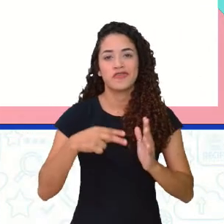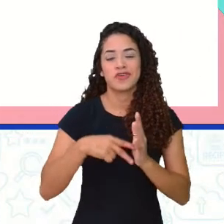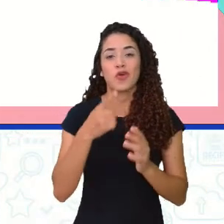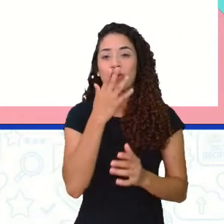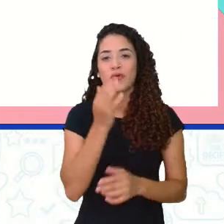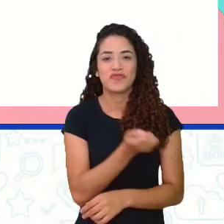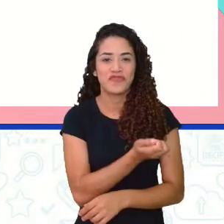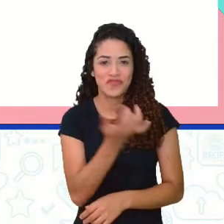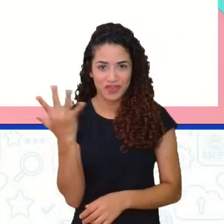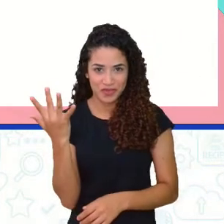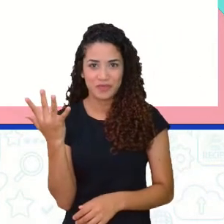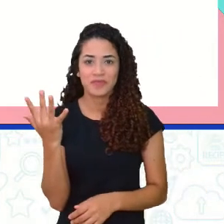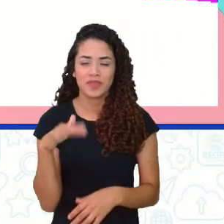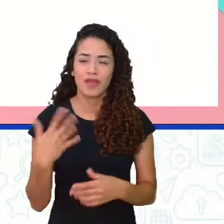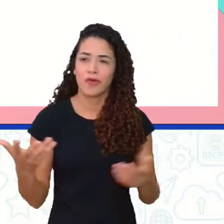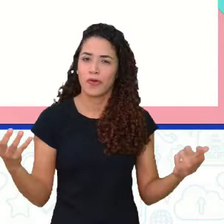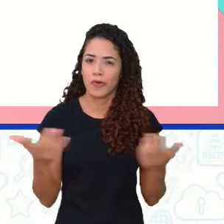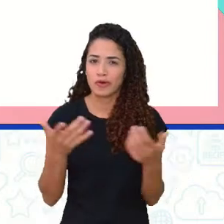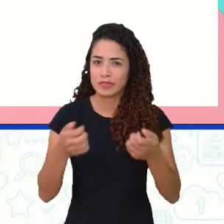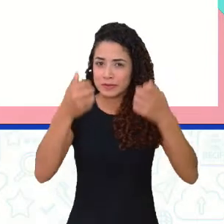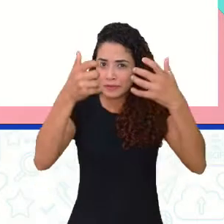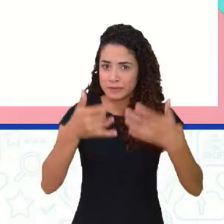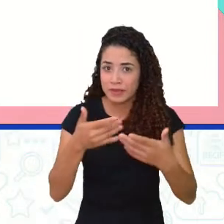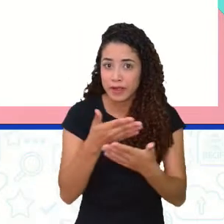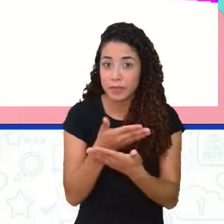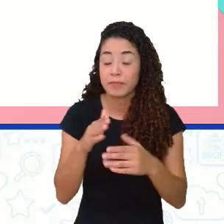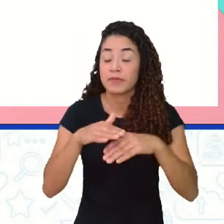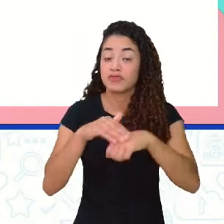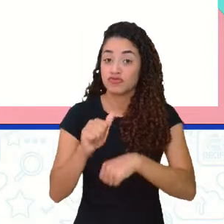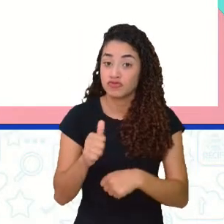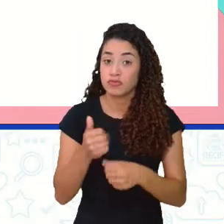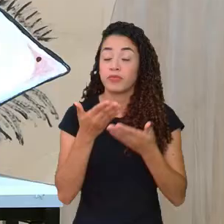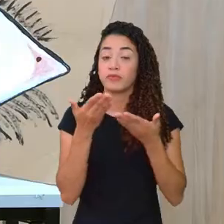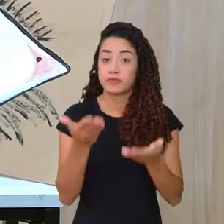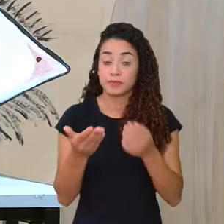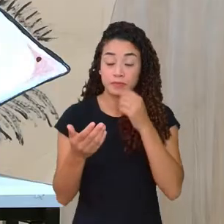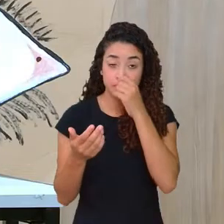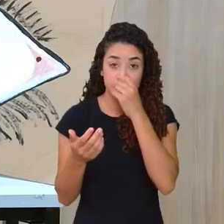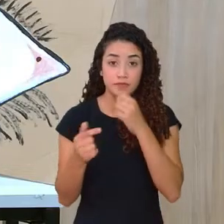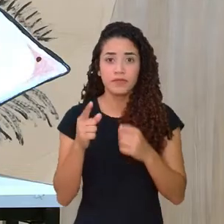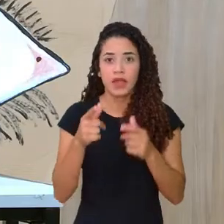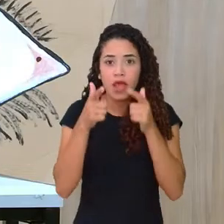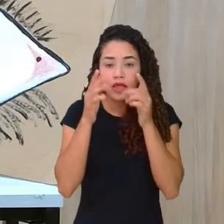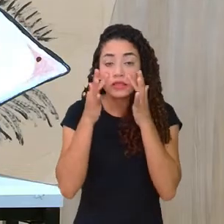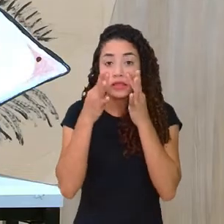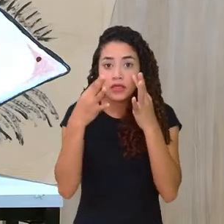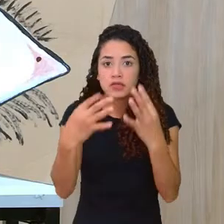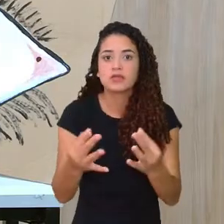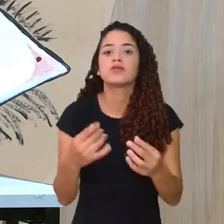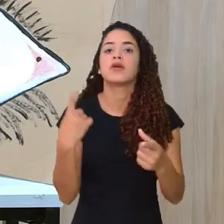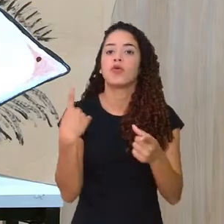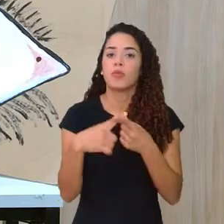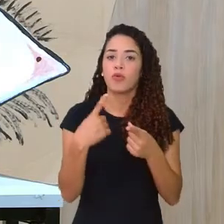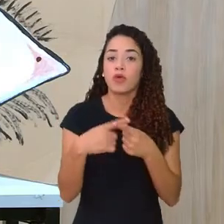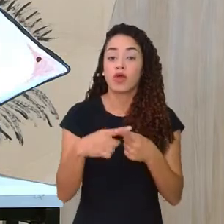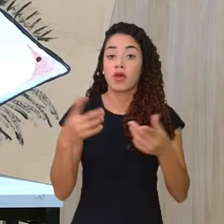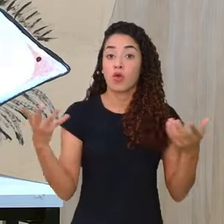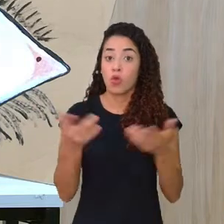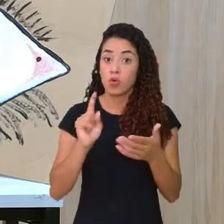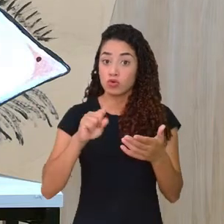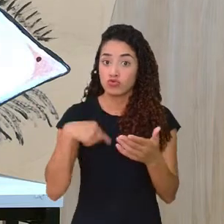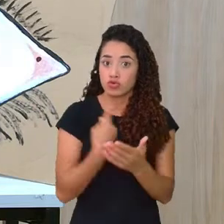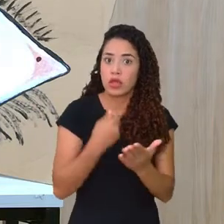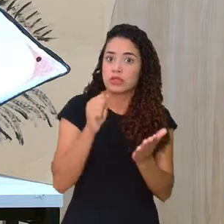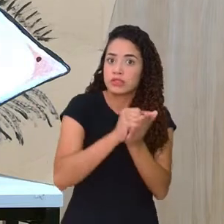Agora eu quero dizer a vocês que fiquem muito atentos nessa representação de Isaac Newton, porque a nossa atividade de hoje, a nossa mão na massa